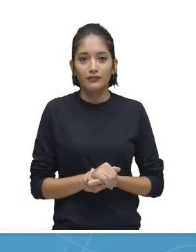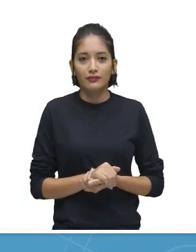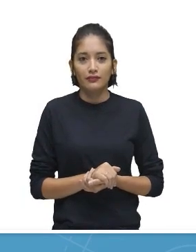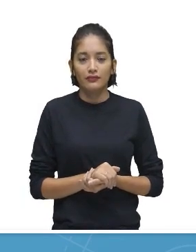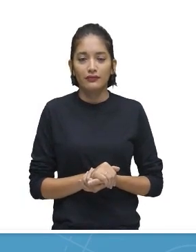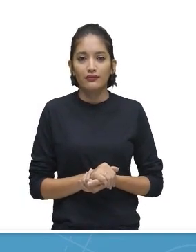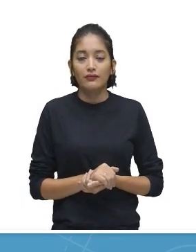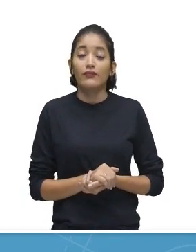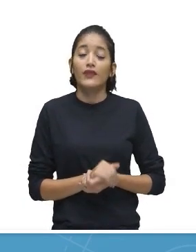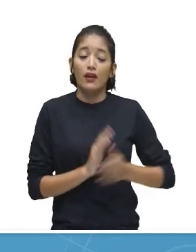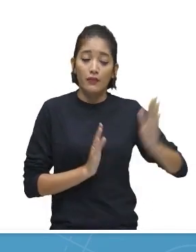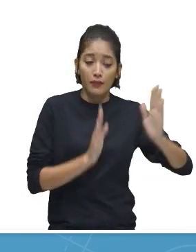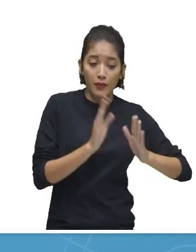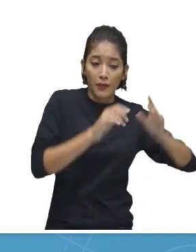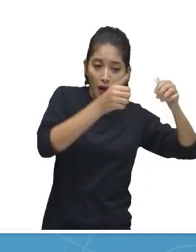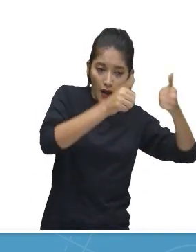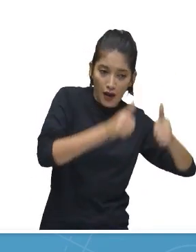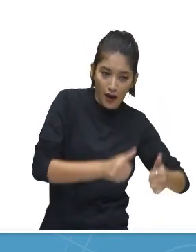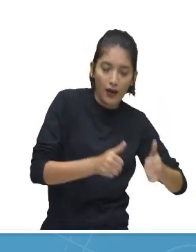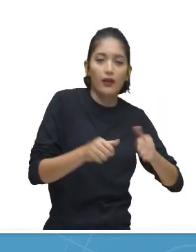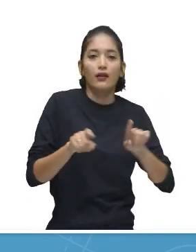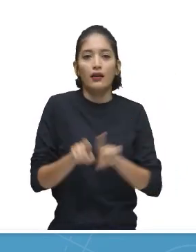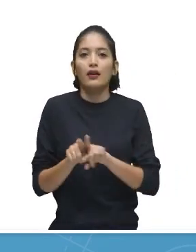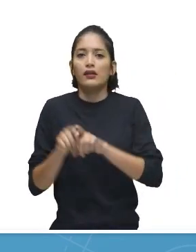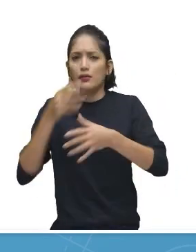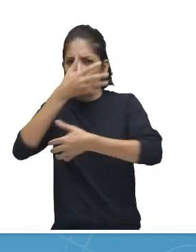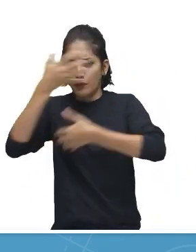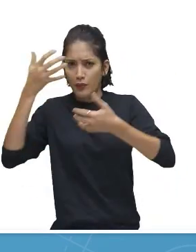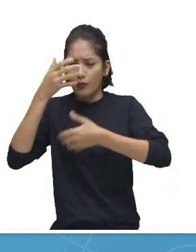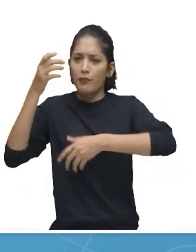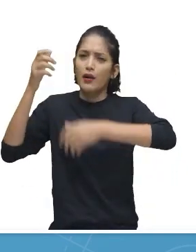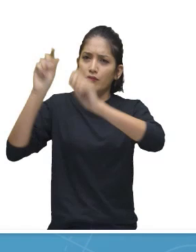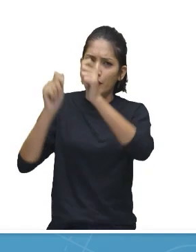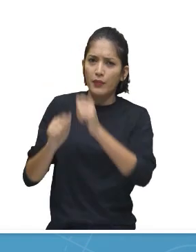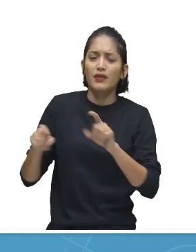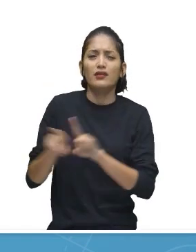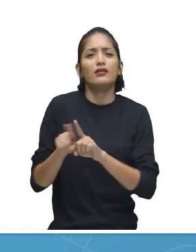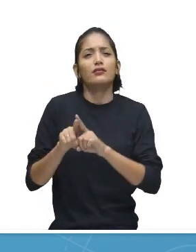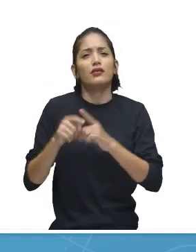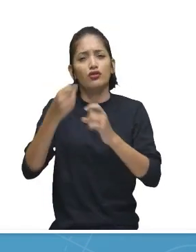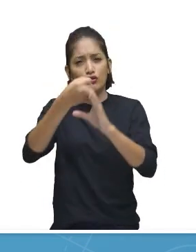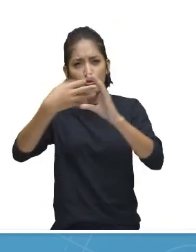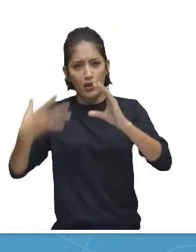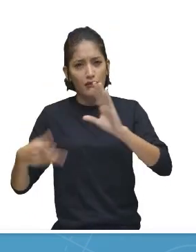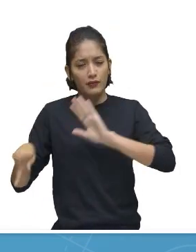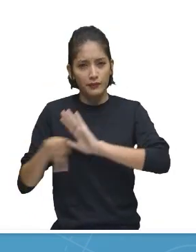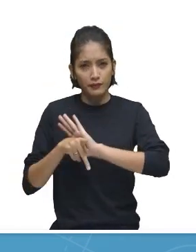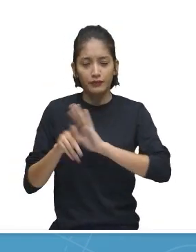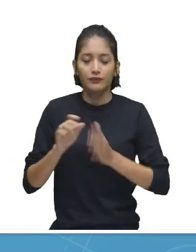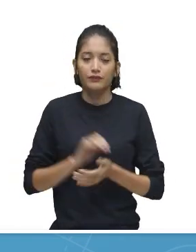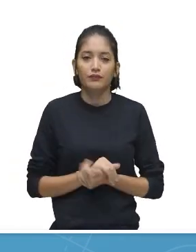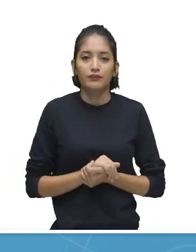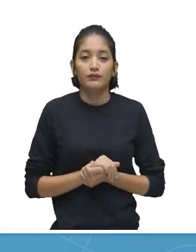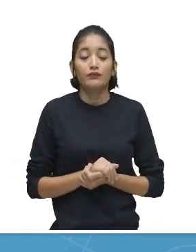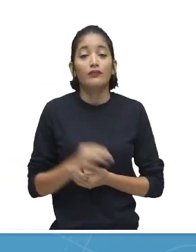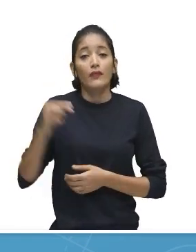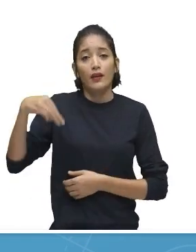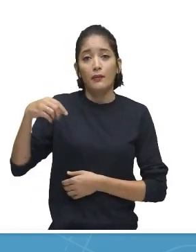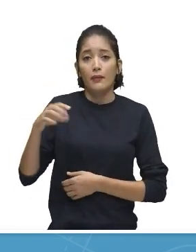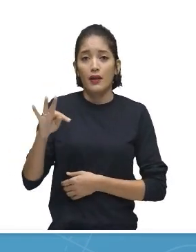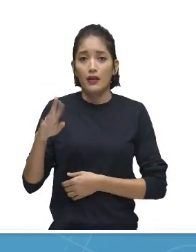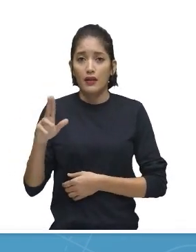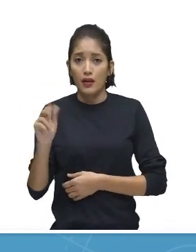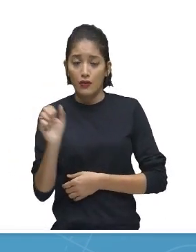Fase analítica, desestruturação da obra em todos os seus elementos. Muito bem, Kessia. E Matheus,